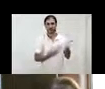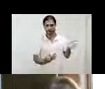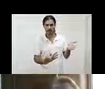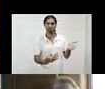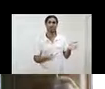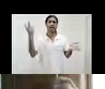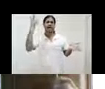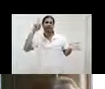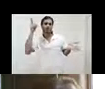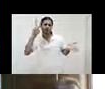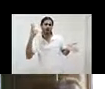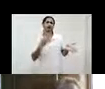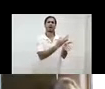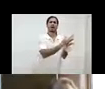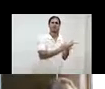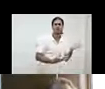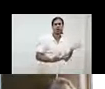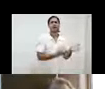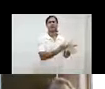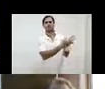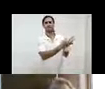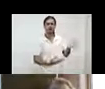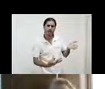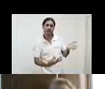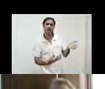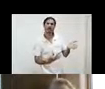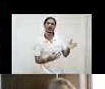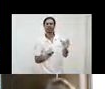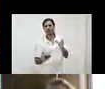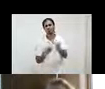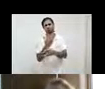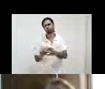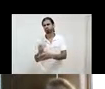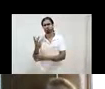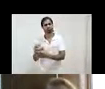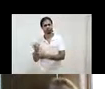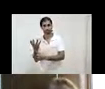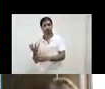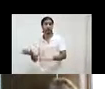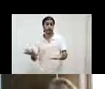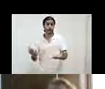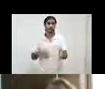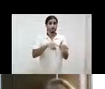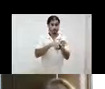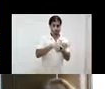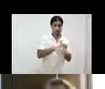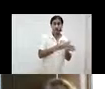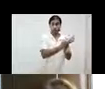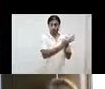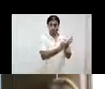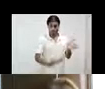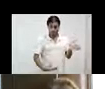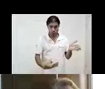determinado acontecimento, não é? E a pesquisa documental, ela se utiliza, sim, de diferentes